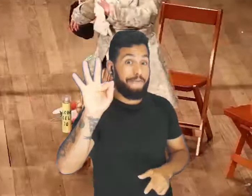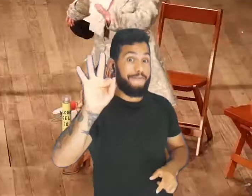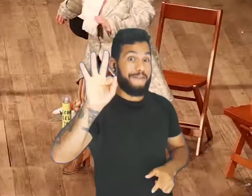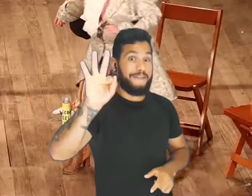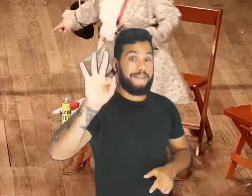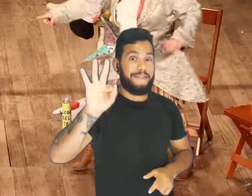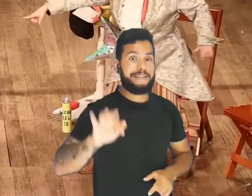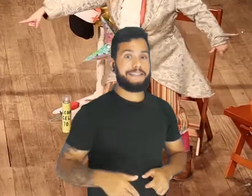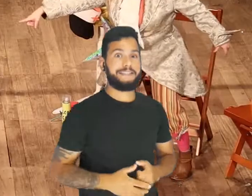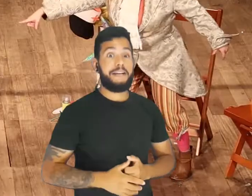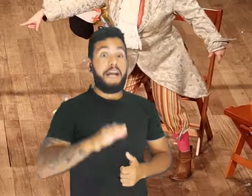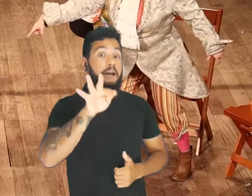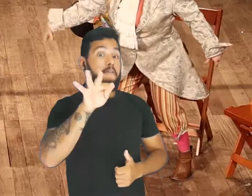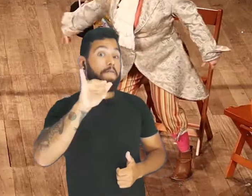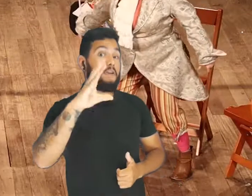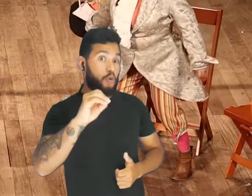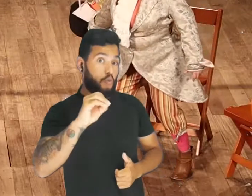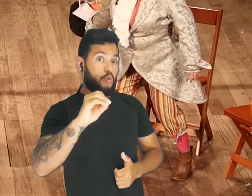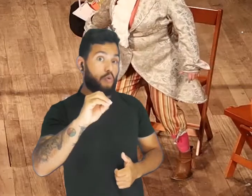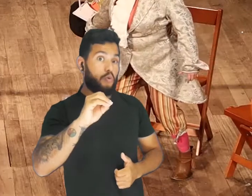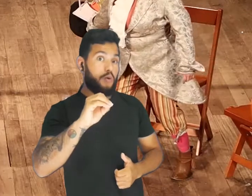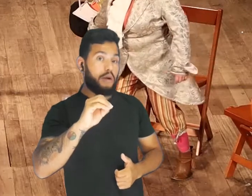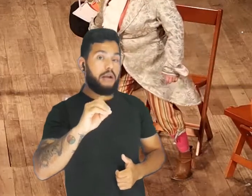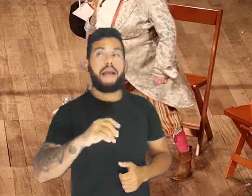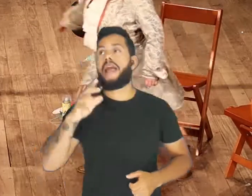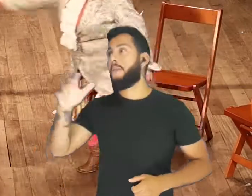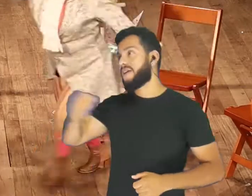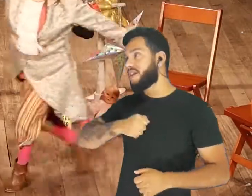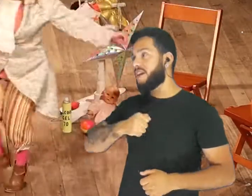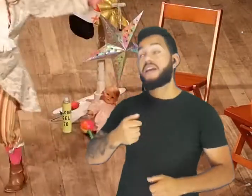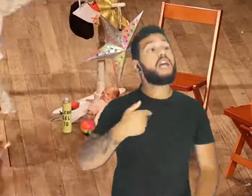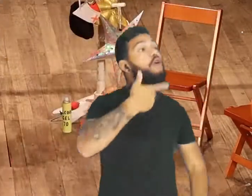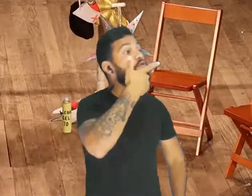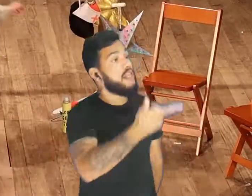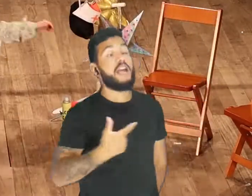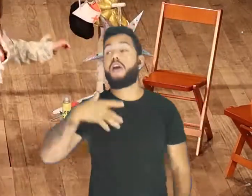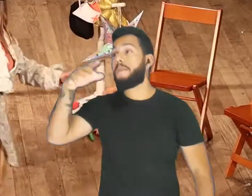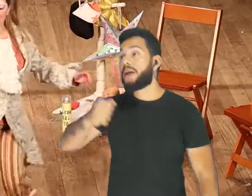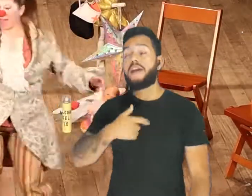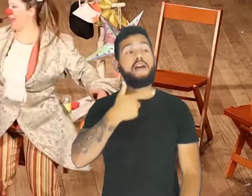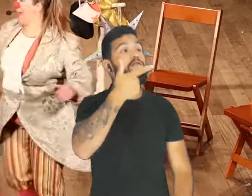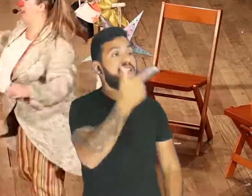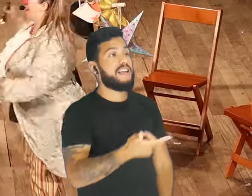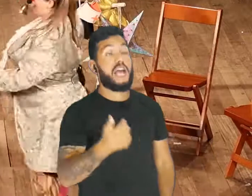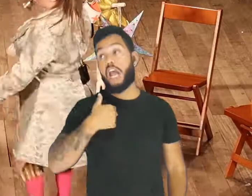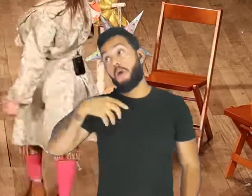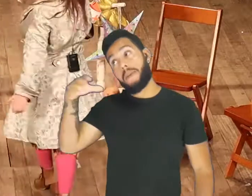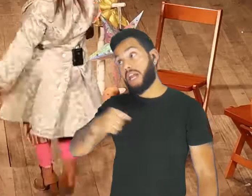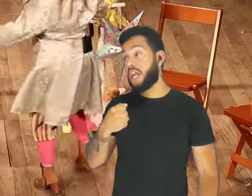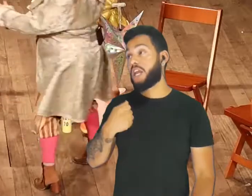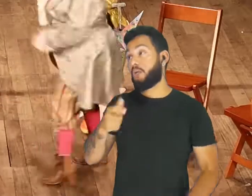fruta com a letra F. Figo. Eu peguei. Mas eu